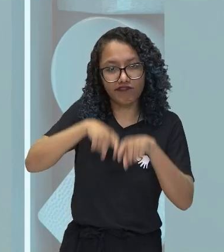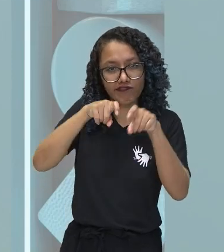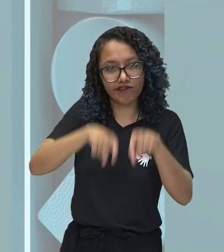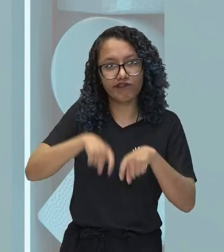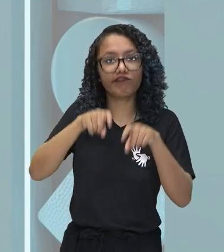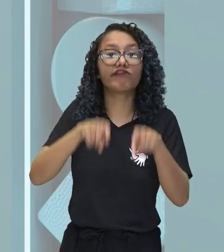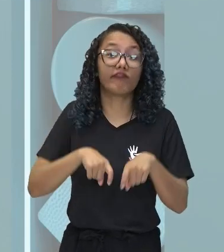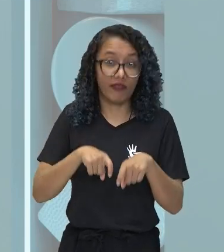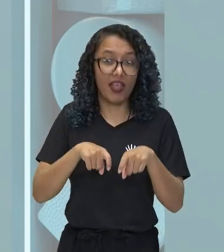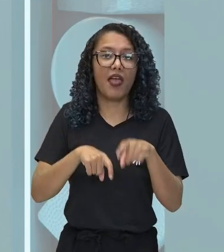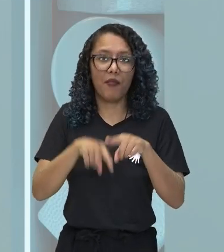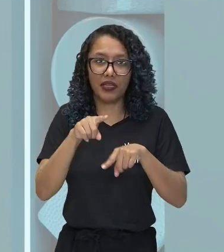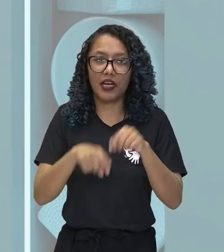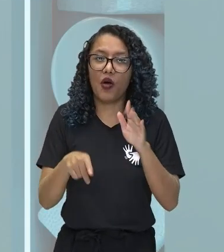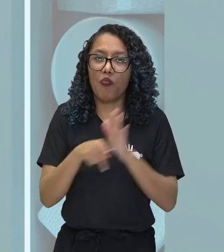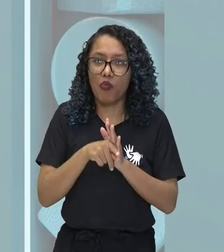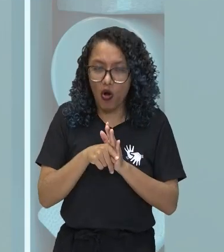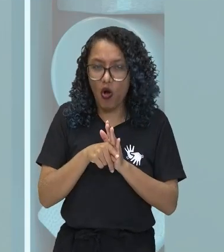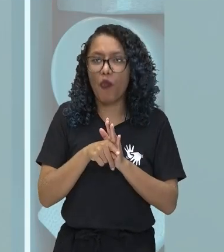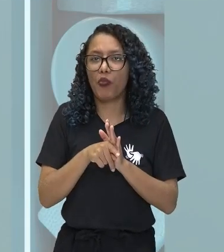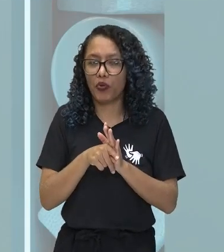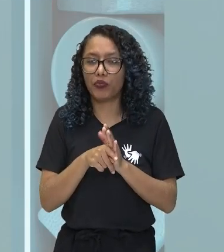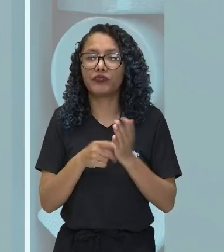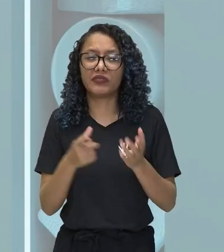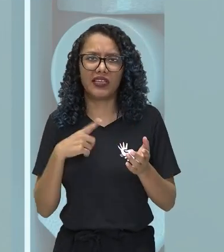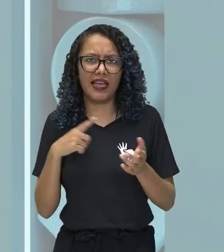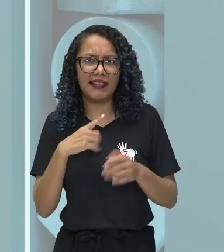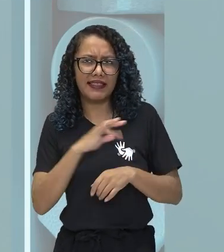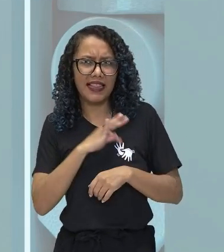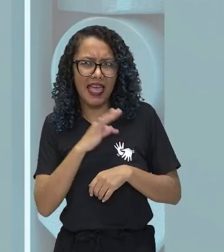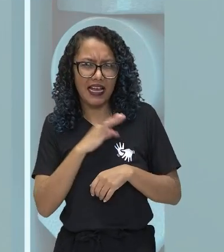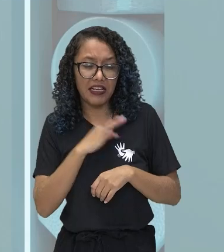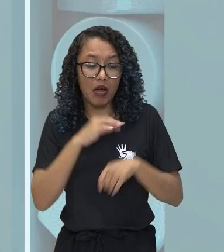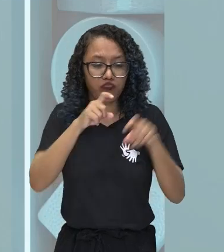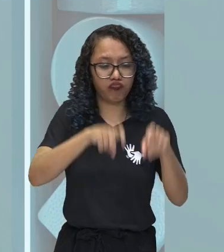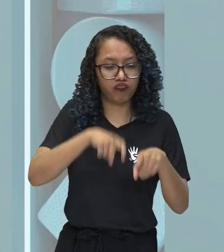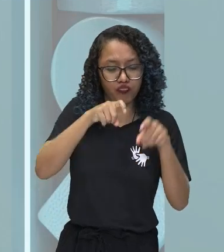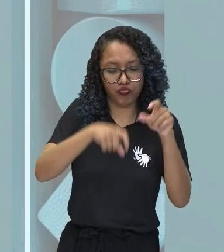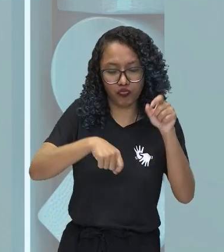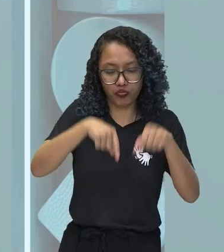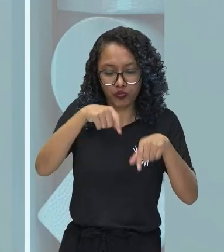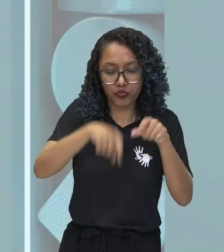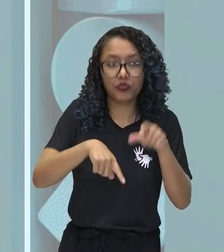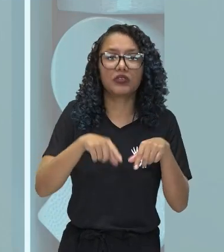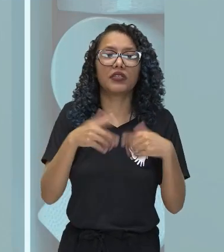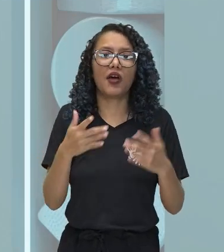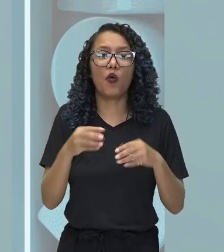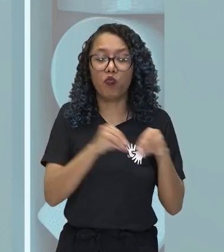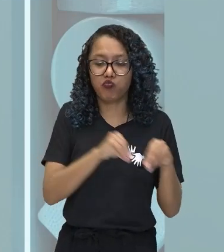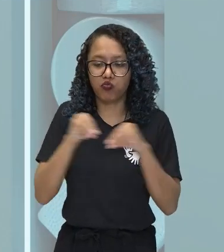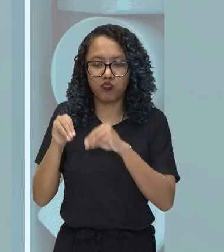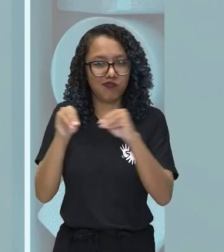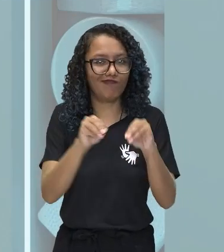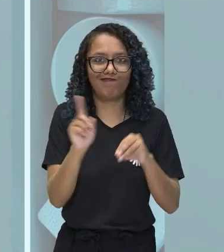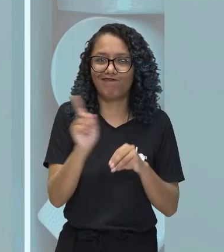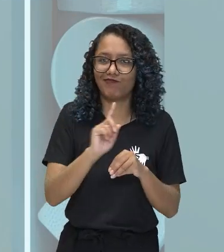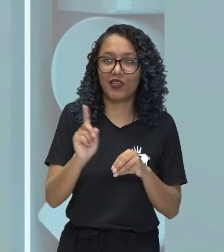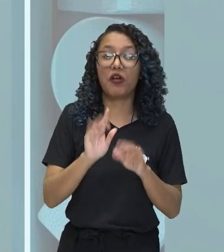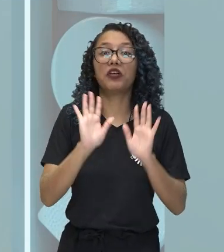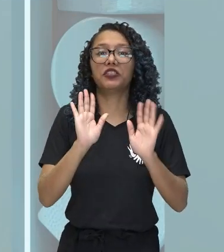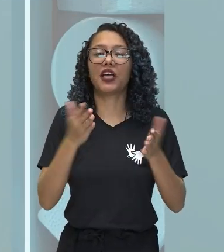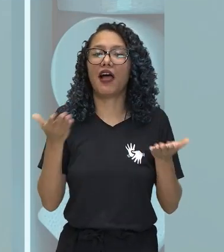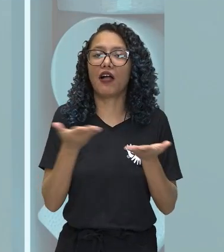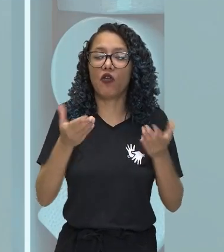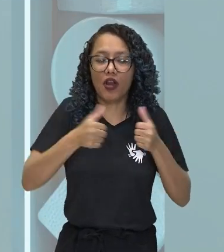a técnica do plantio e da colheita, então ele não é mais nômade, ele começa a fixar a sua residência, ele cria ali o conceito